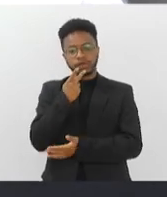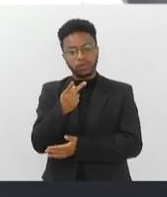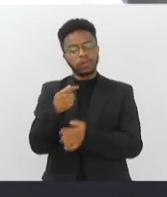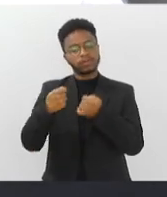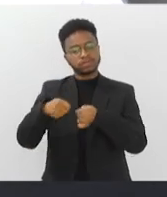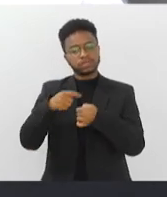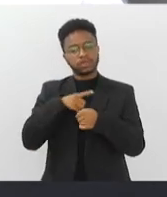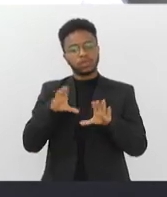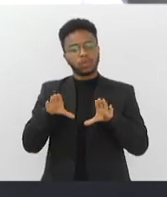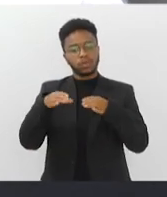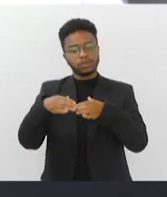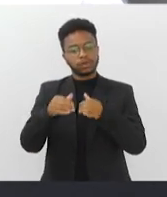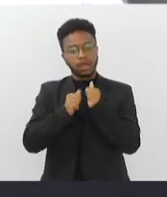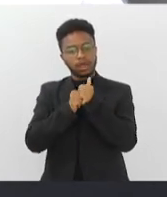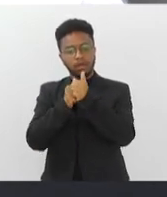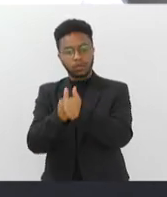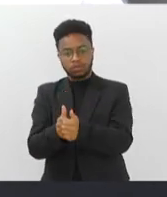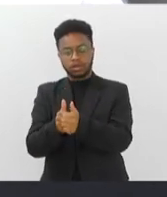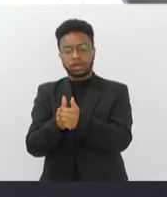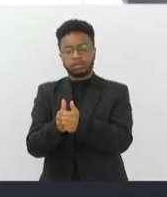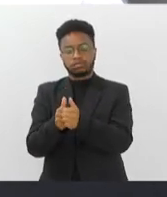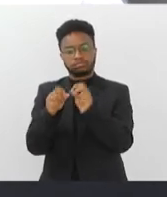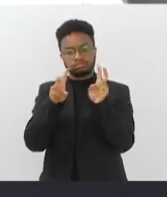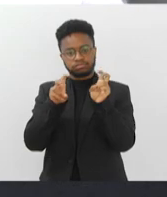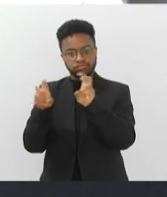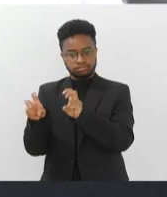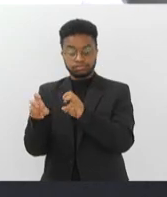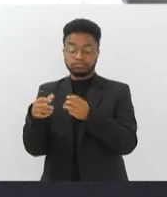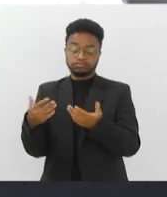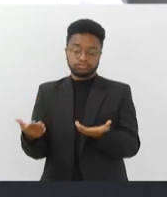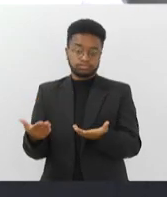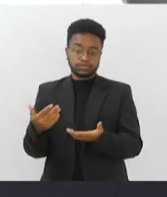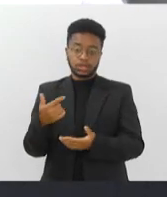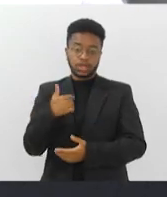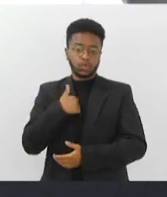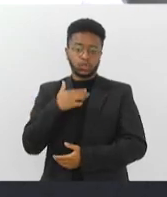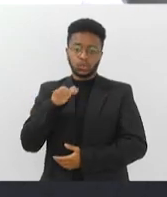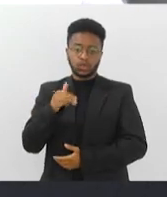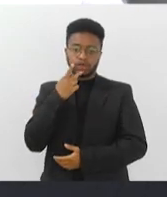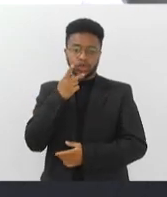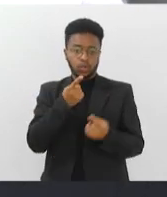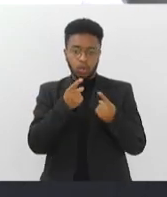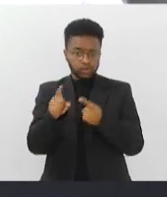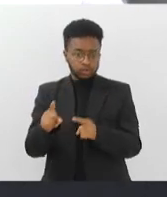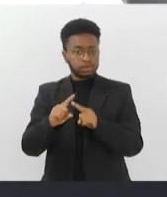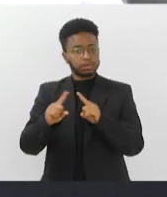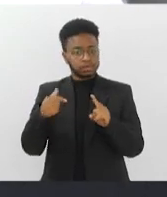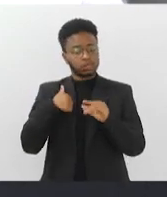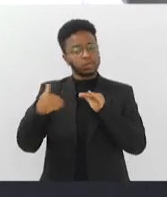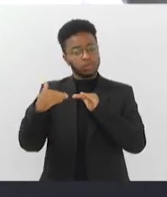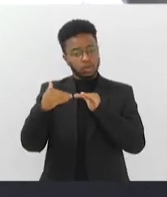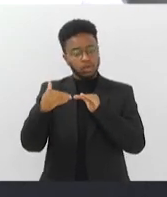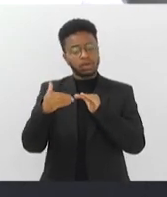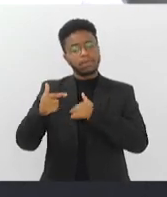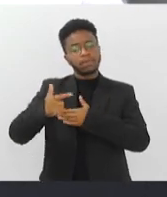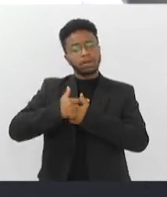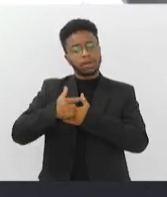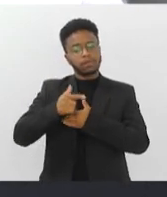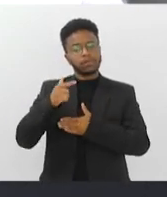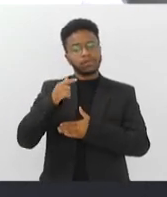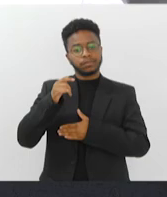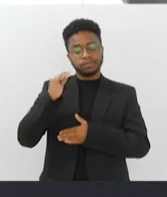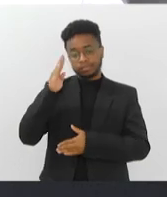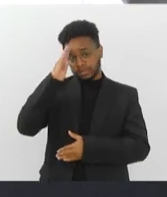uma comissão de acompanhamento. E que eu nunca objetei, mas sempre disse, essa tarefa central é,